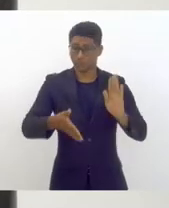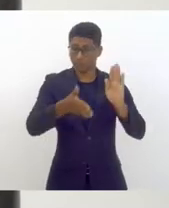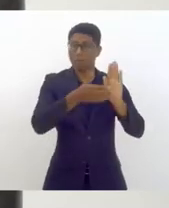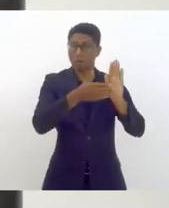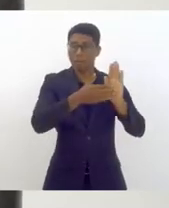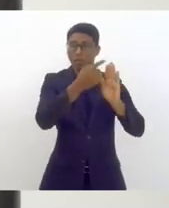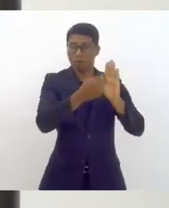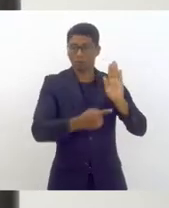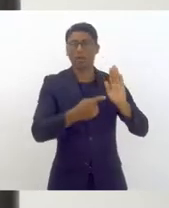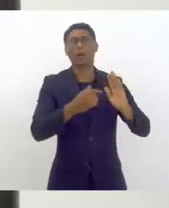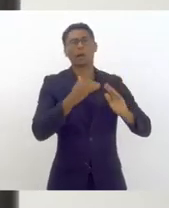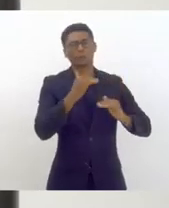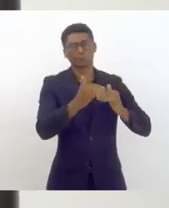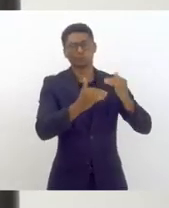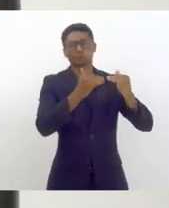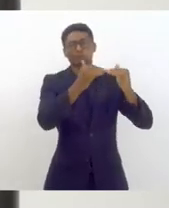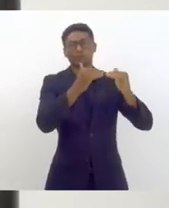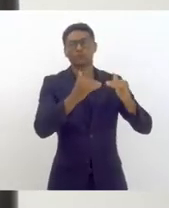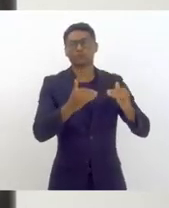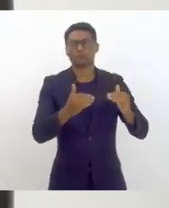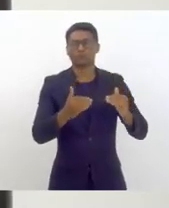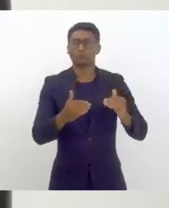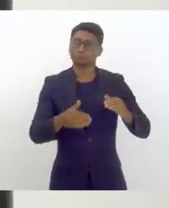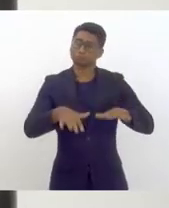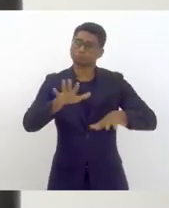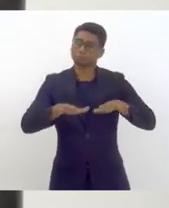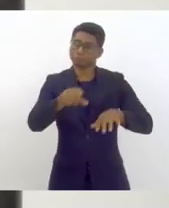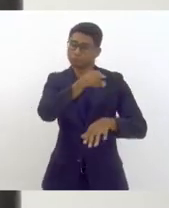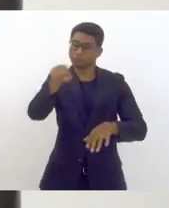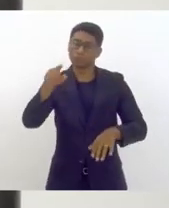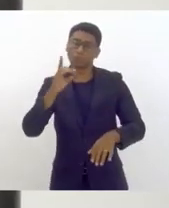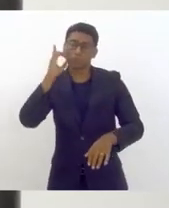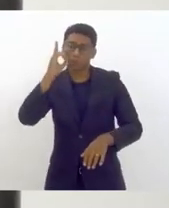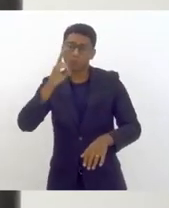senhores deputados ainda precisem de algum ajuste, né?